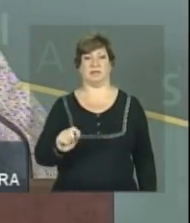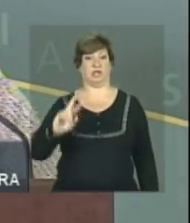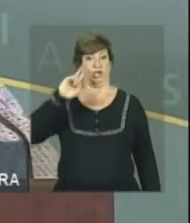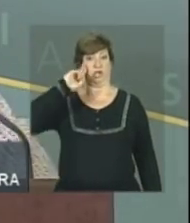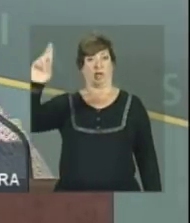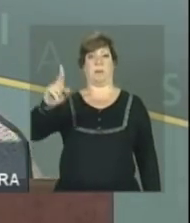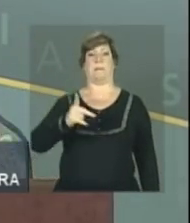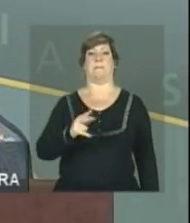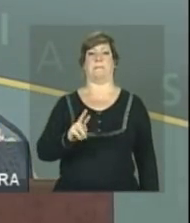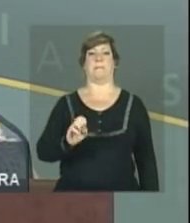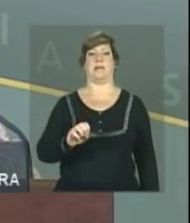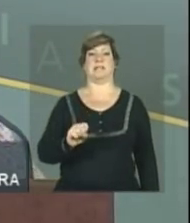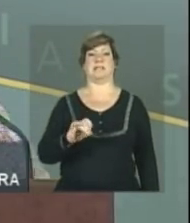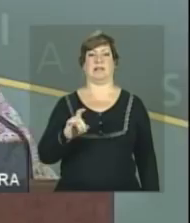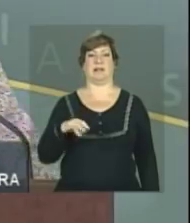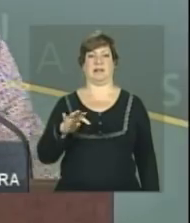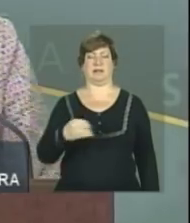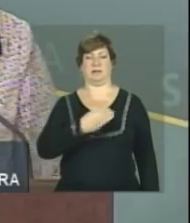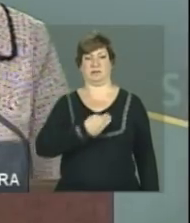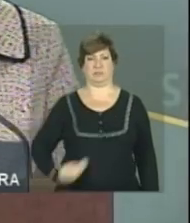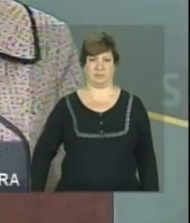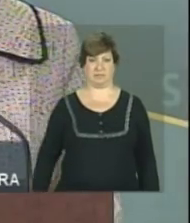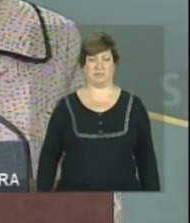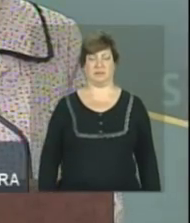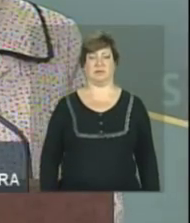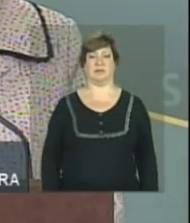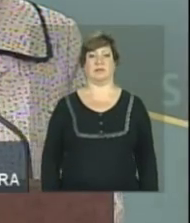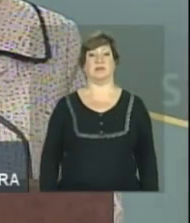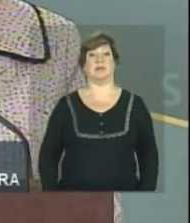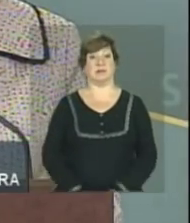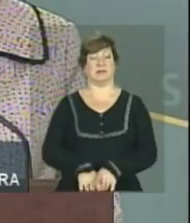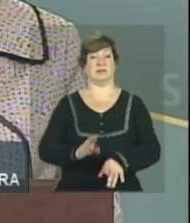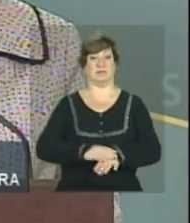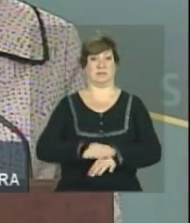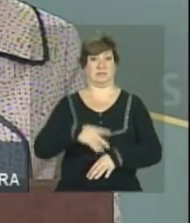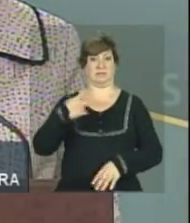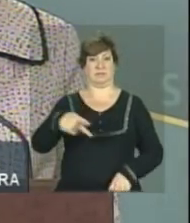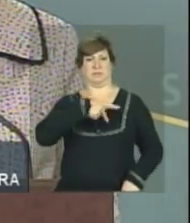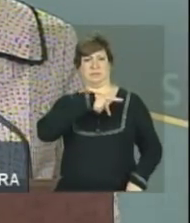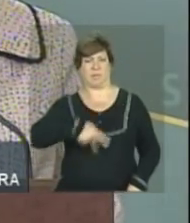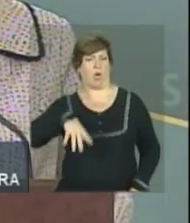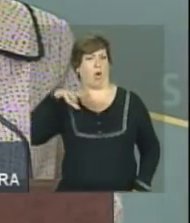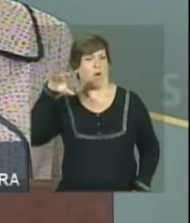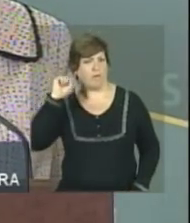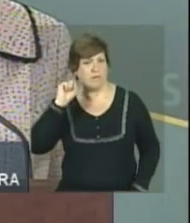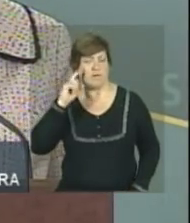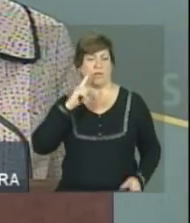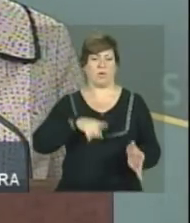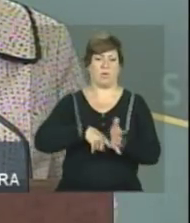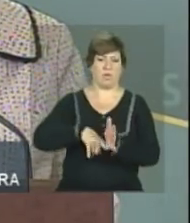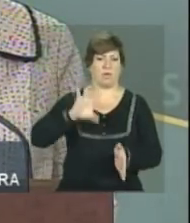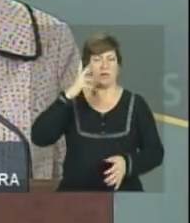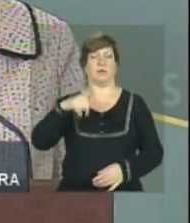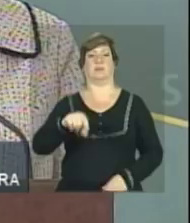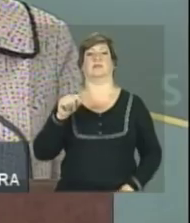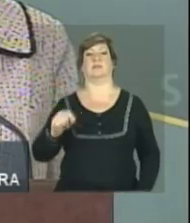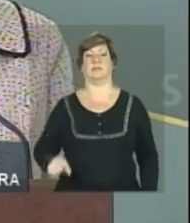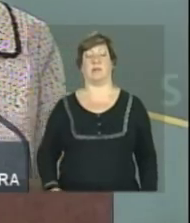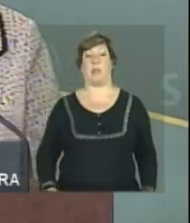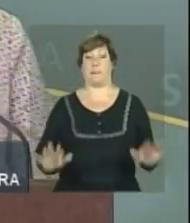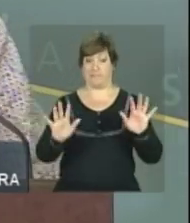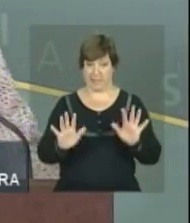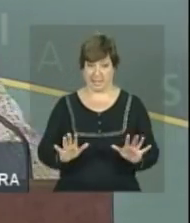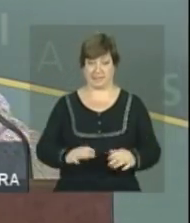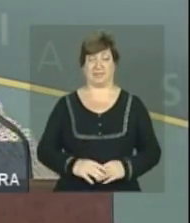chefe de Estado e de governo. Cabe ao presidente ouvir, consultar, avaliar e decidir.